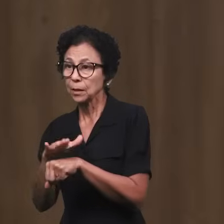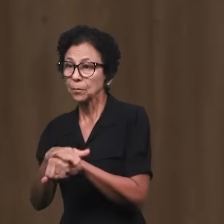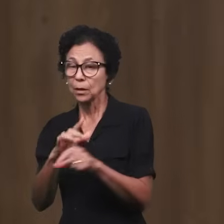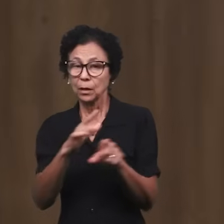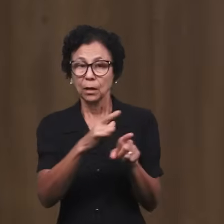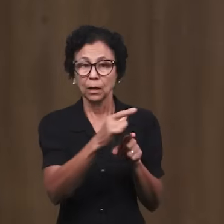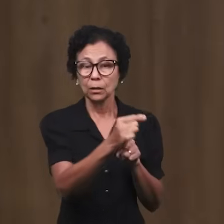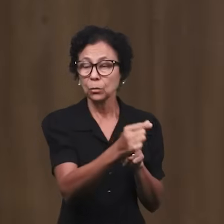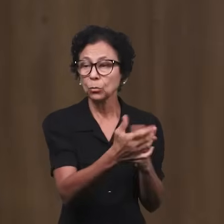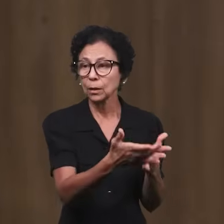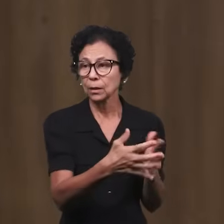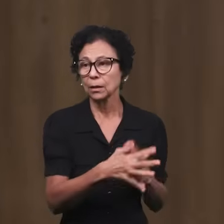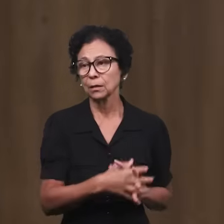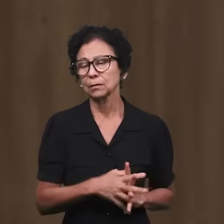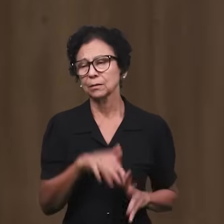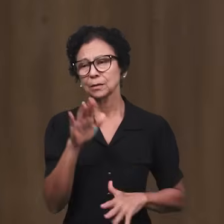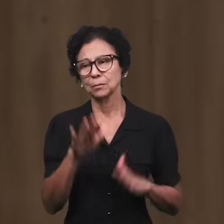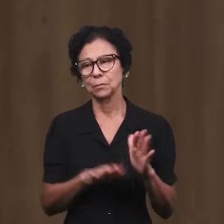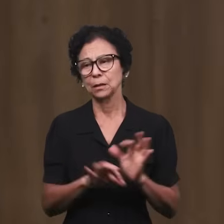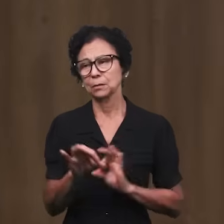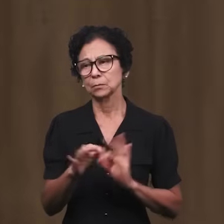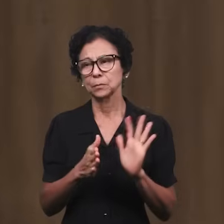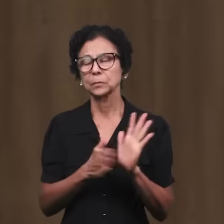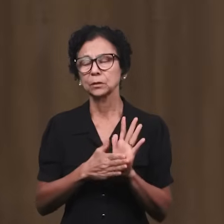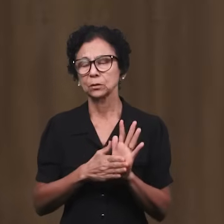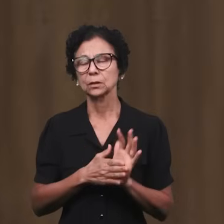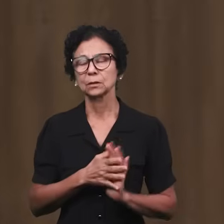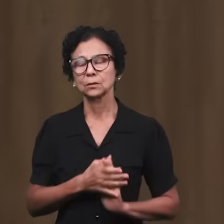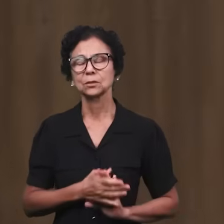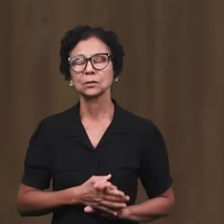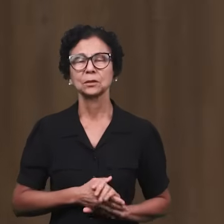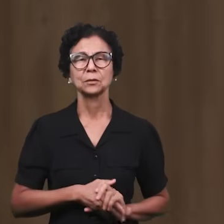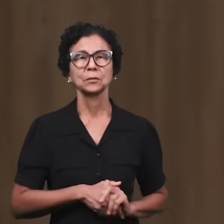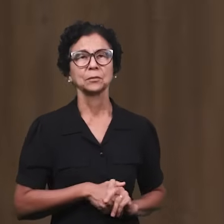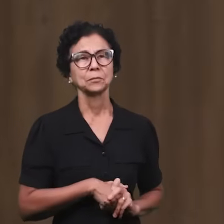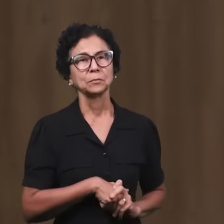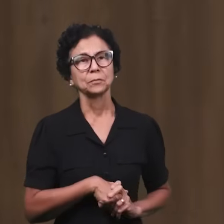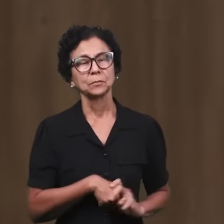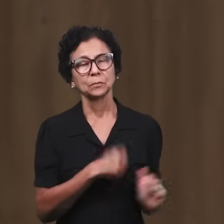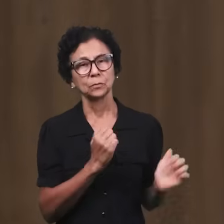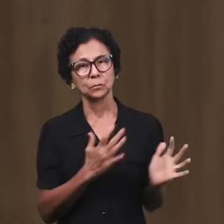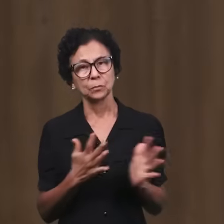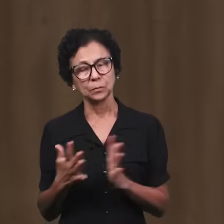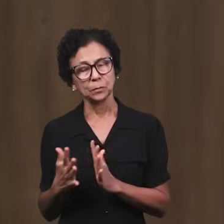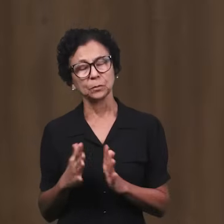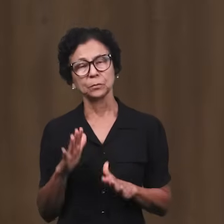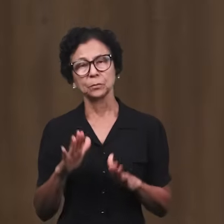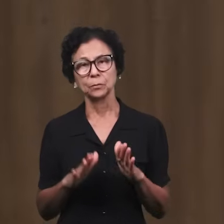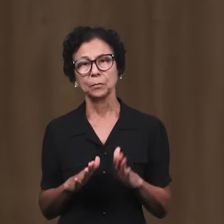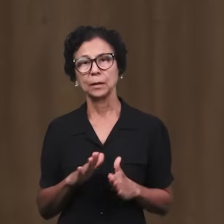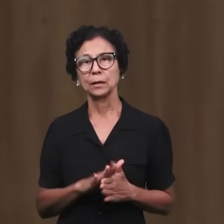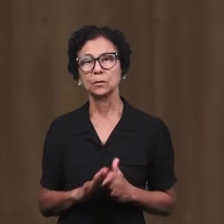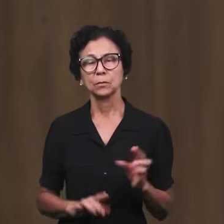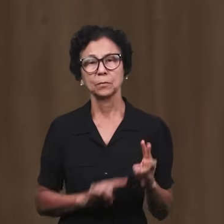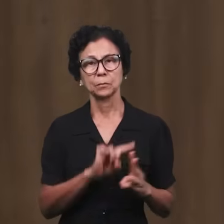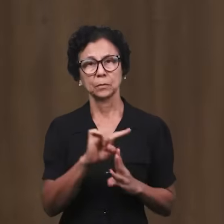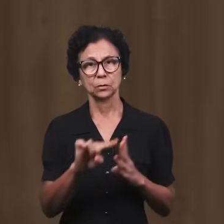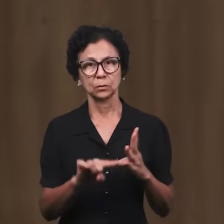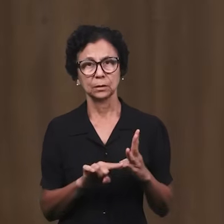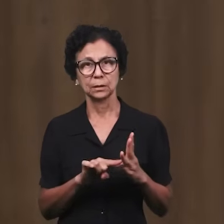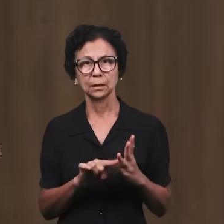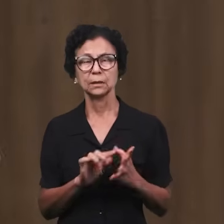Então, depende muito do seu planejamento, os seus planos, né, de médio e longo prazo, o que você quiser. Mas as 3